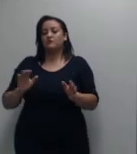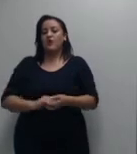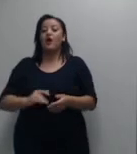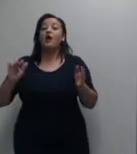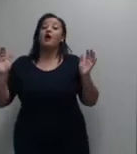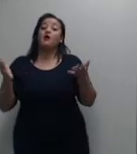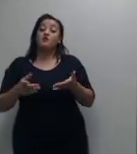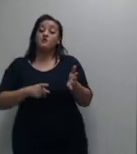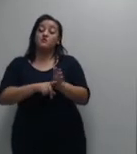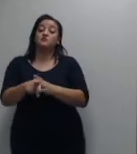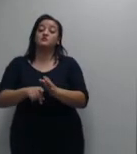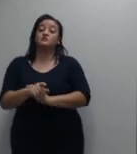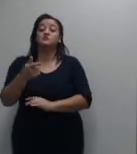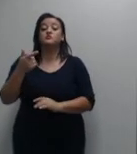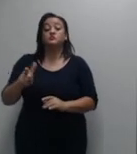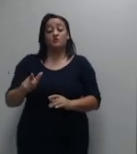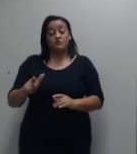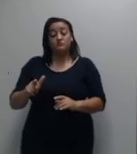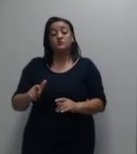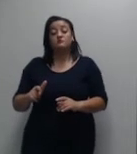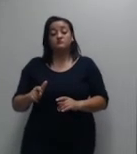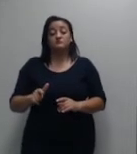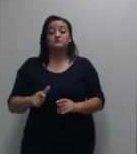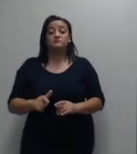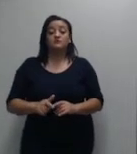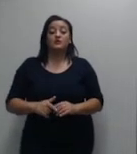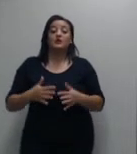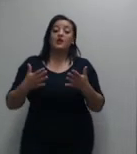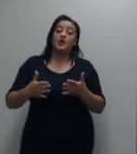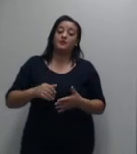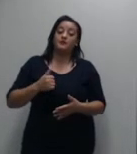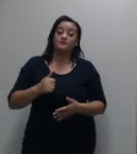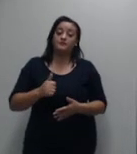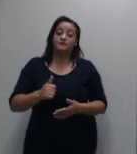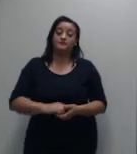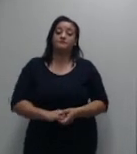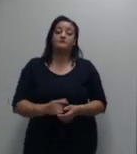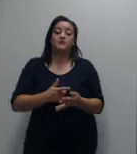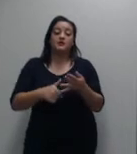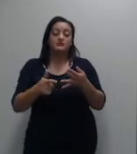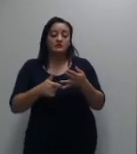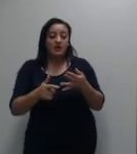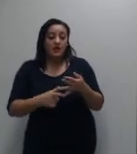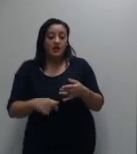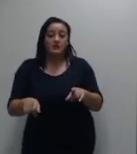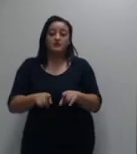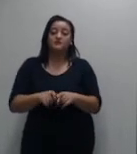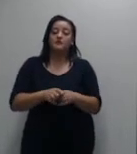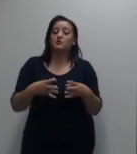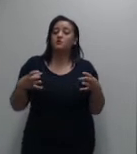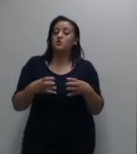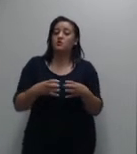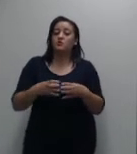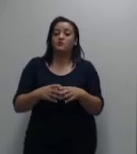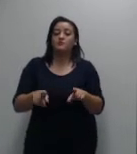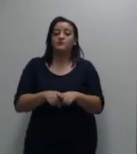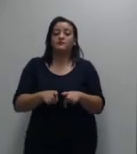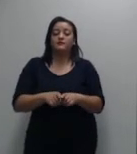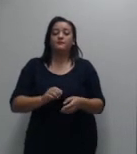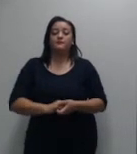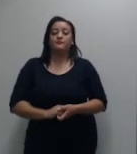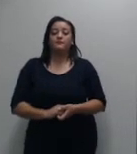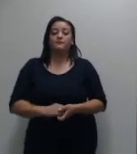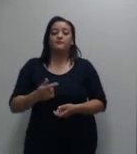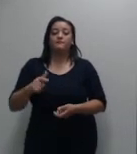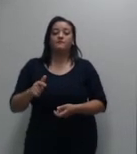as questões outras lá da Primeira Instância no ao colegiado elas não